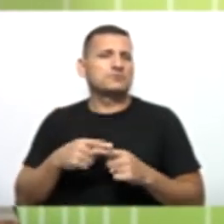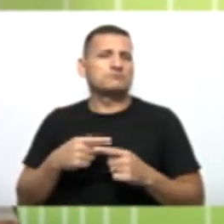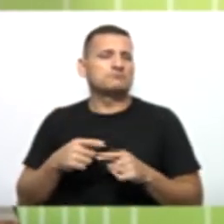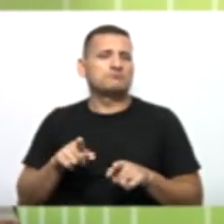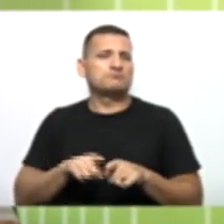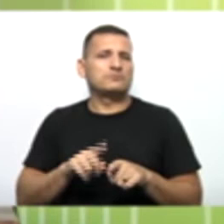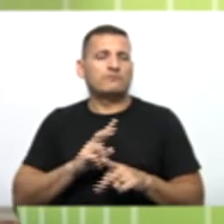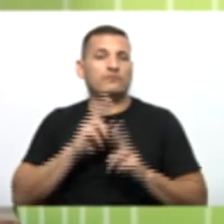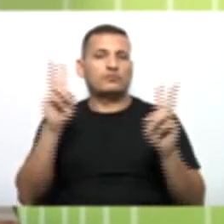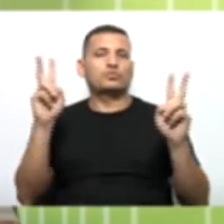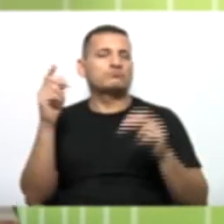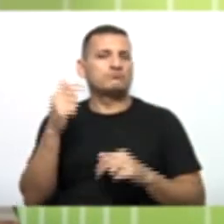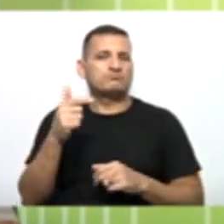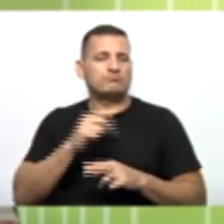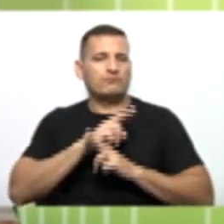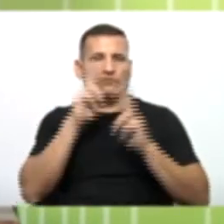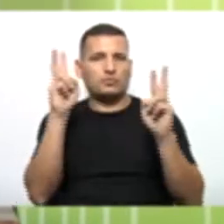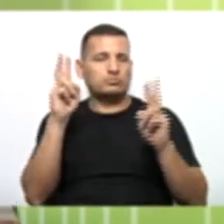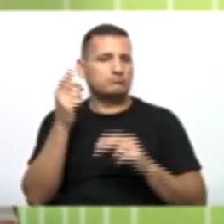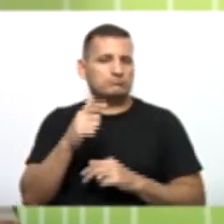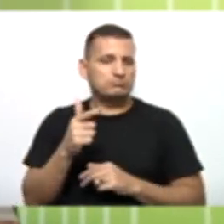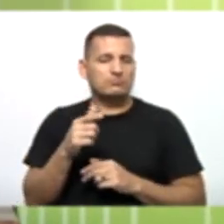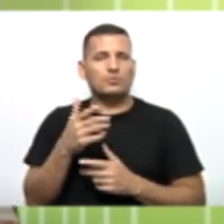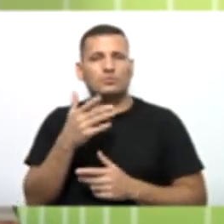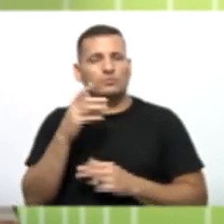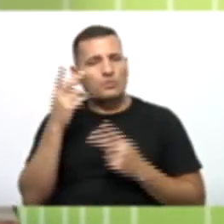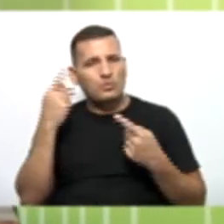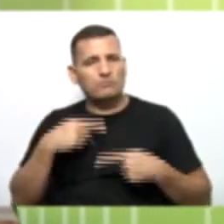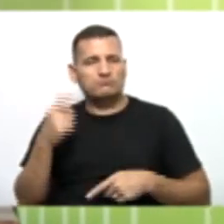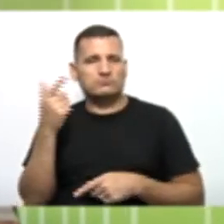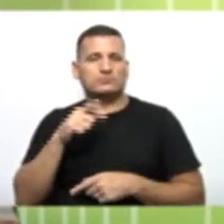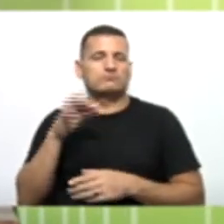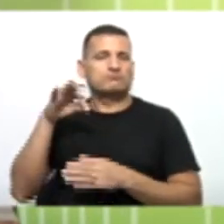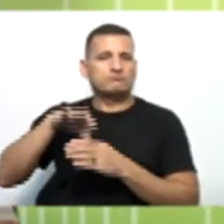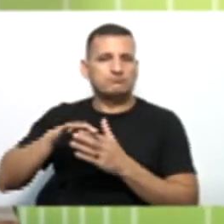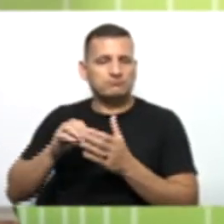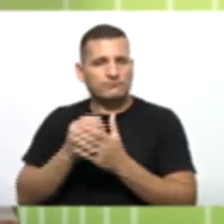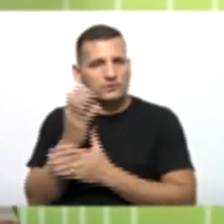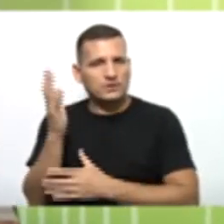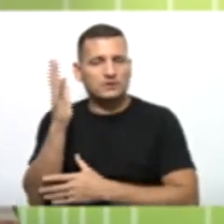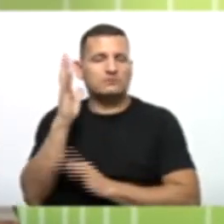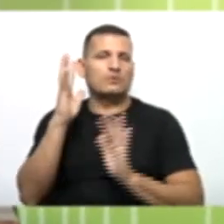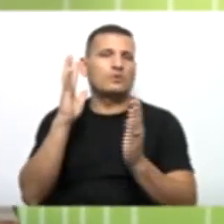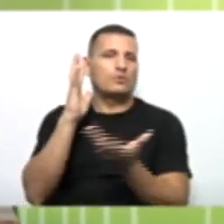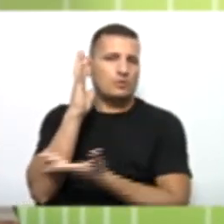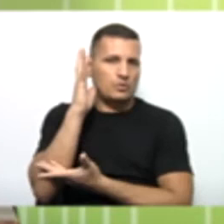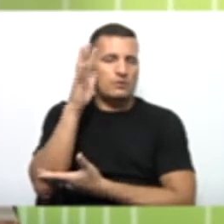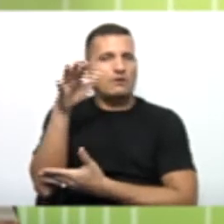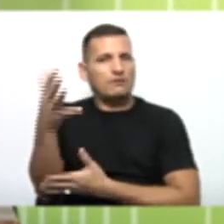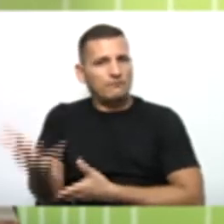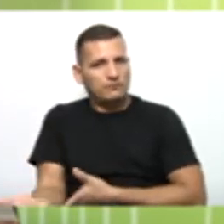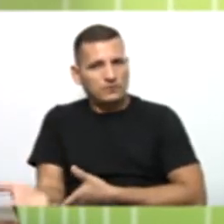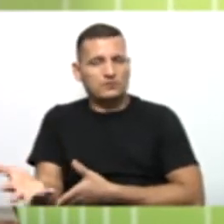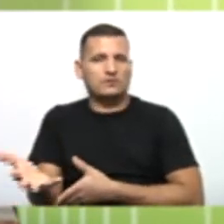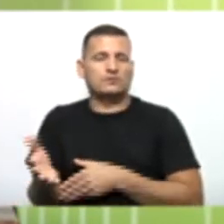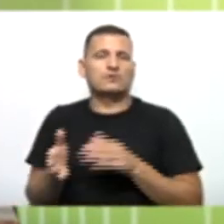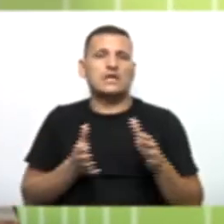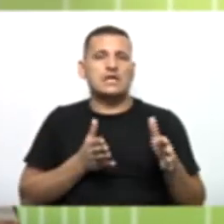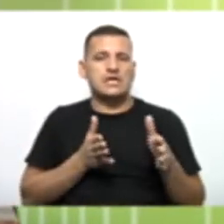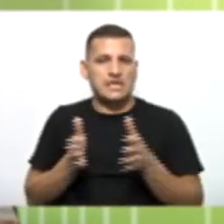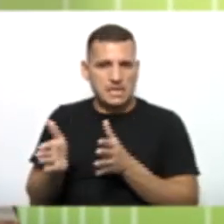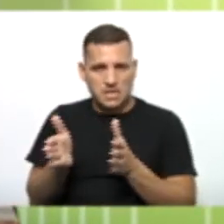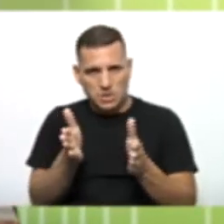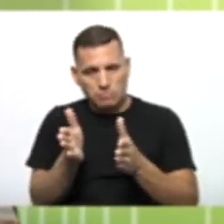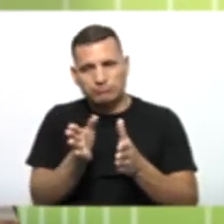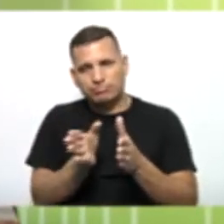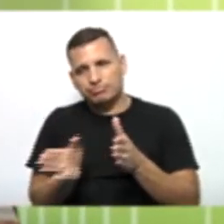grande. O homem conseguia plantar florestas e tal, cortar florestas, desviar um rio, mas não